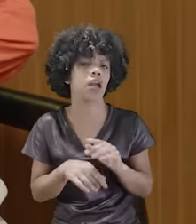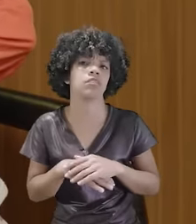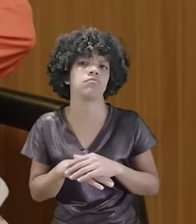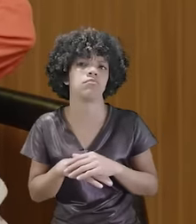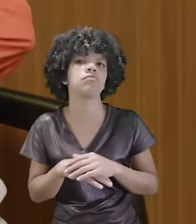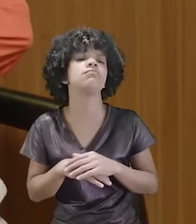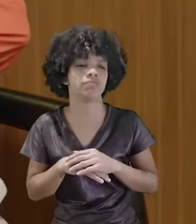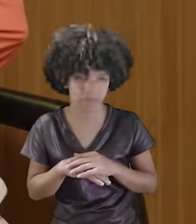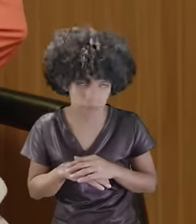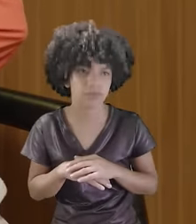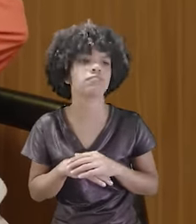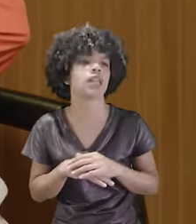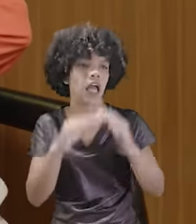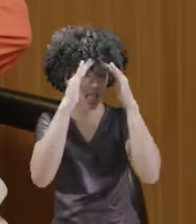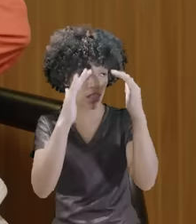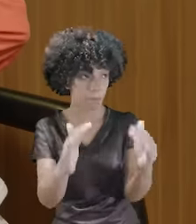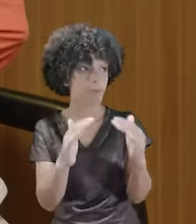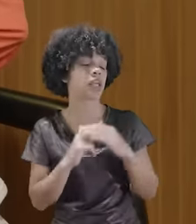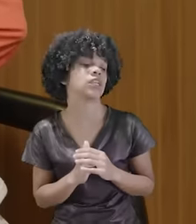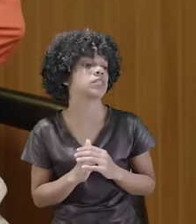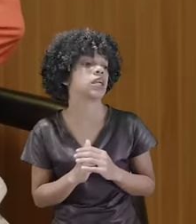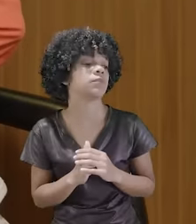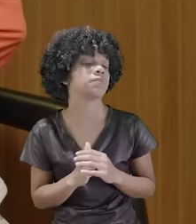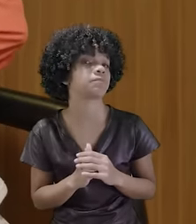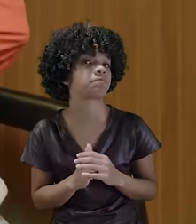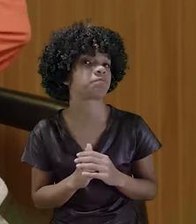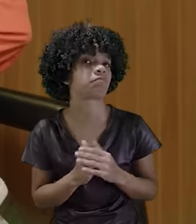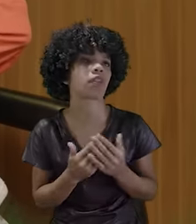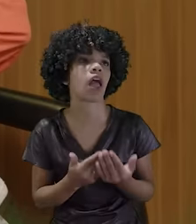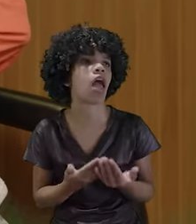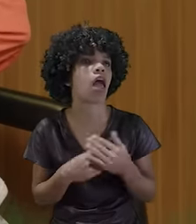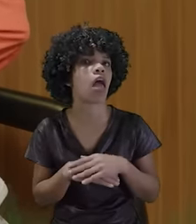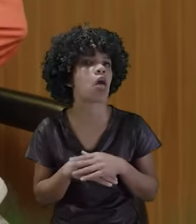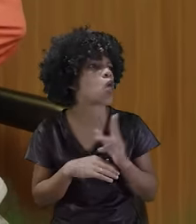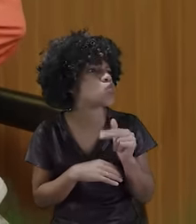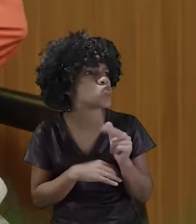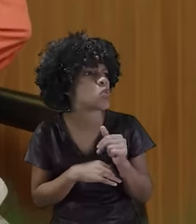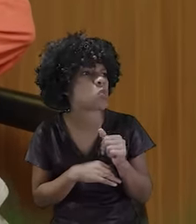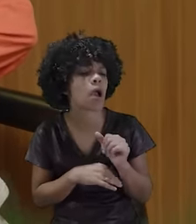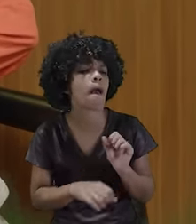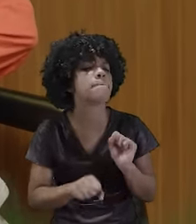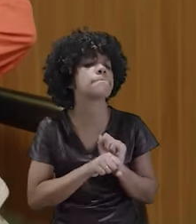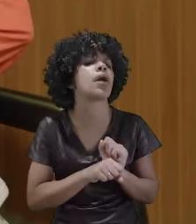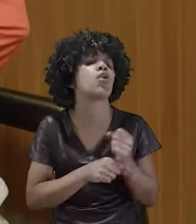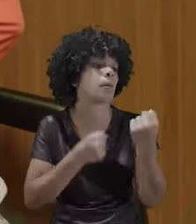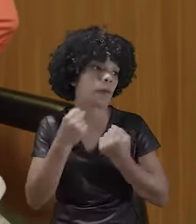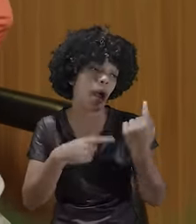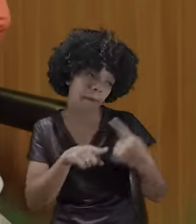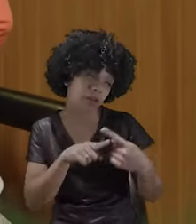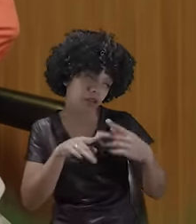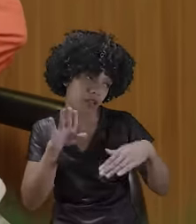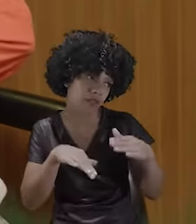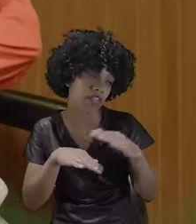eles faz assim na cabeça respeita Não nunca eles parou eu quero que dentro do carro